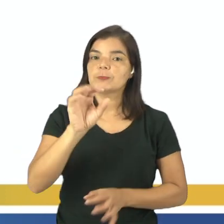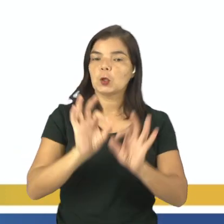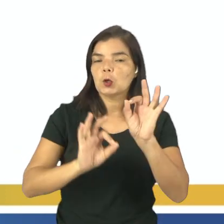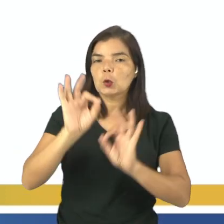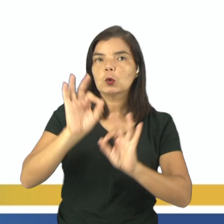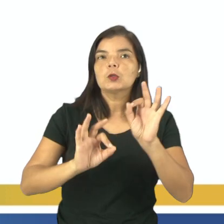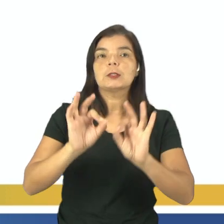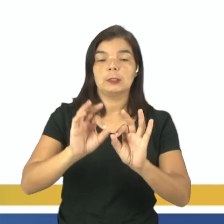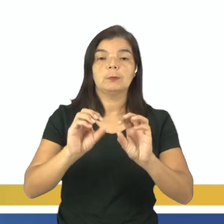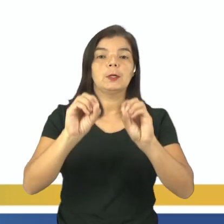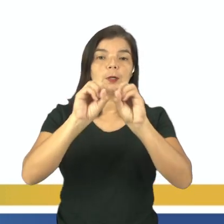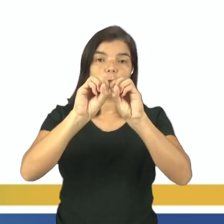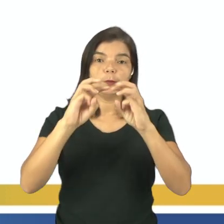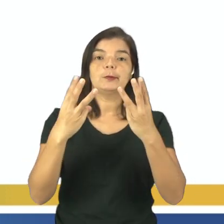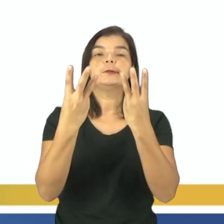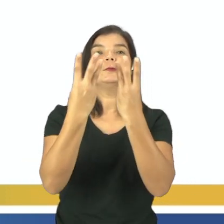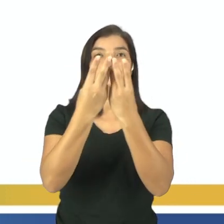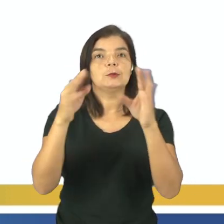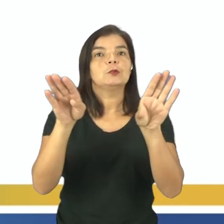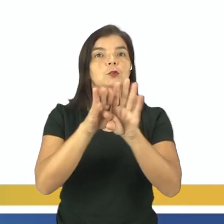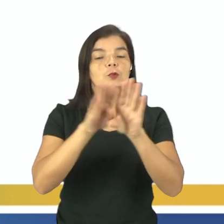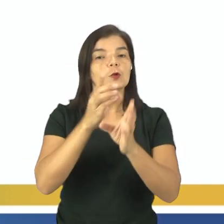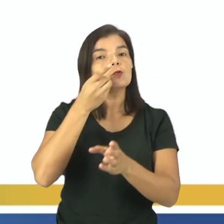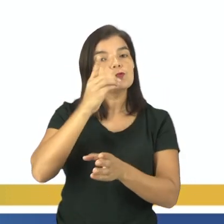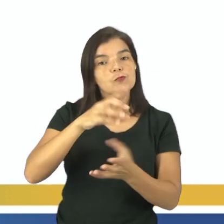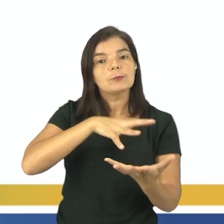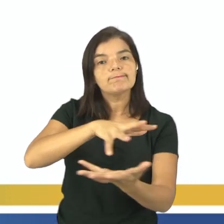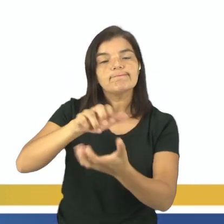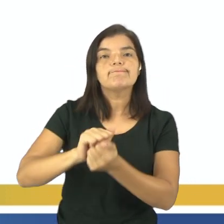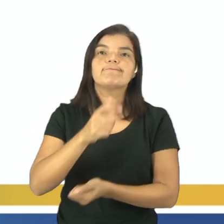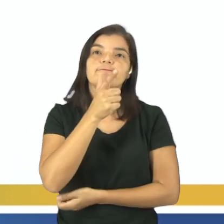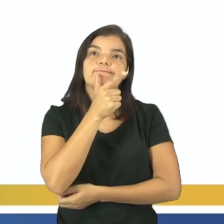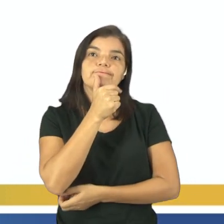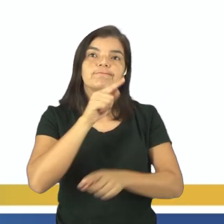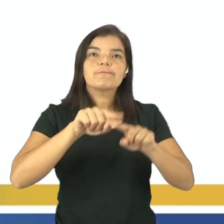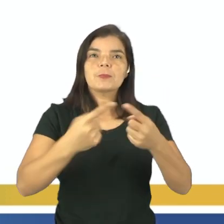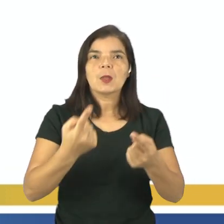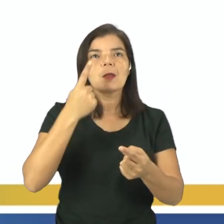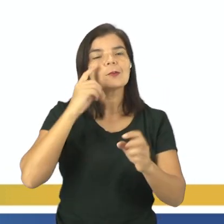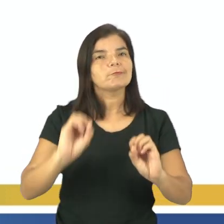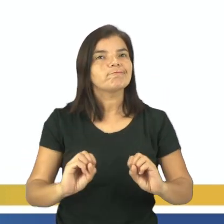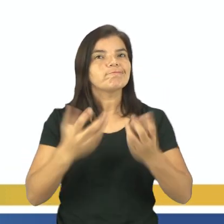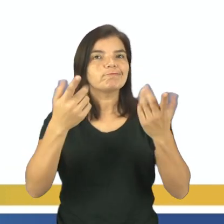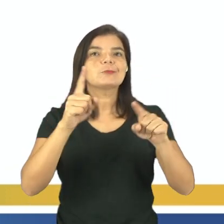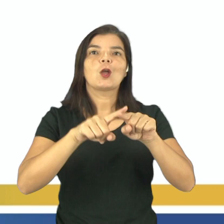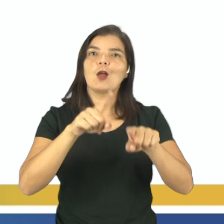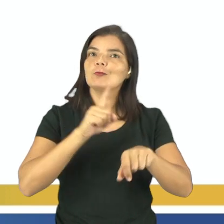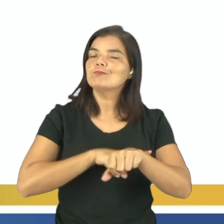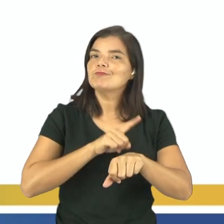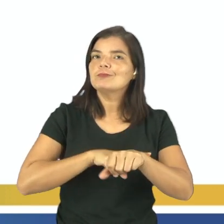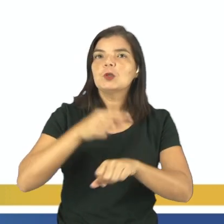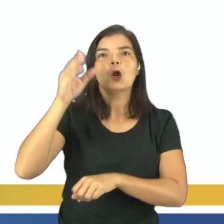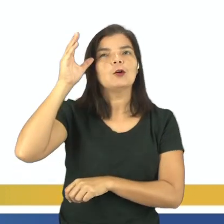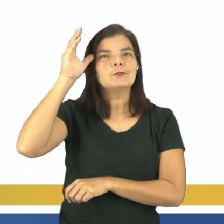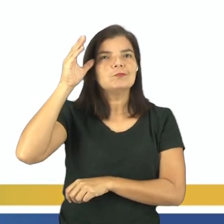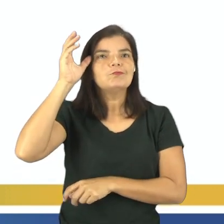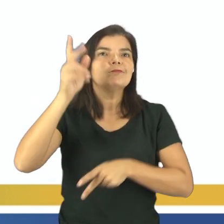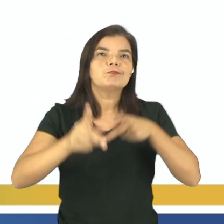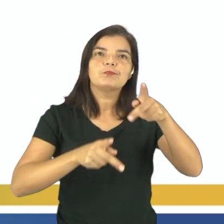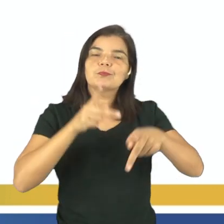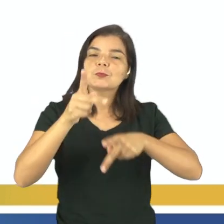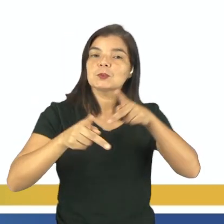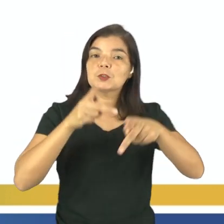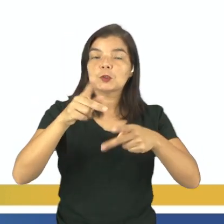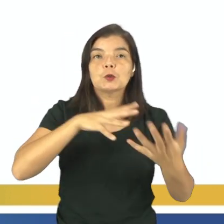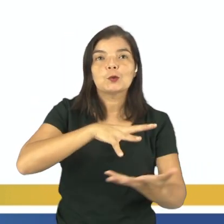das Nações Unidas para celebrar o Dia Mundial da Água. Mais do que uma comemoração, é um momento para conscientizar a